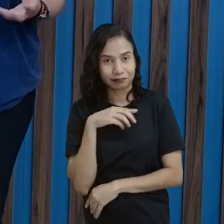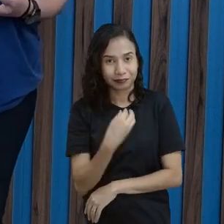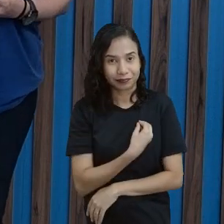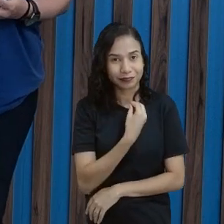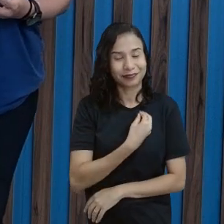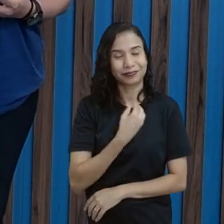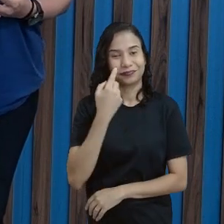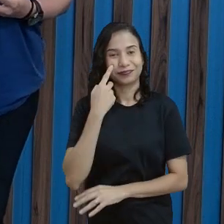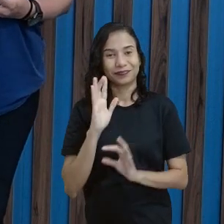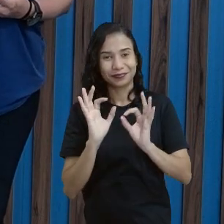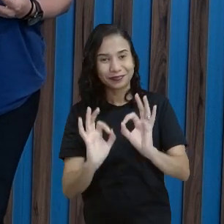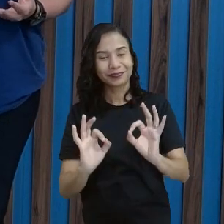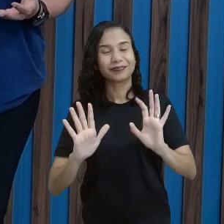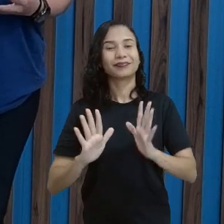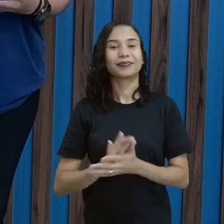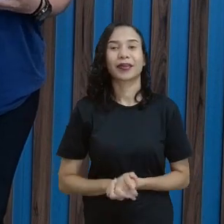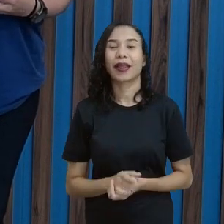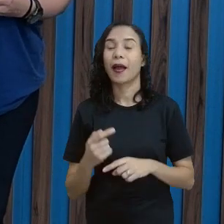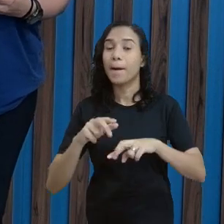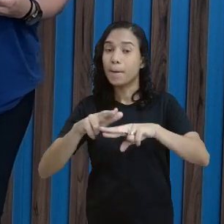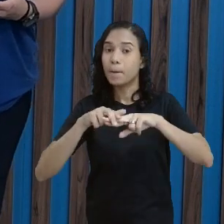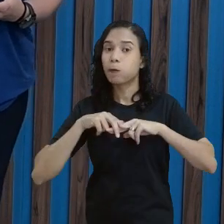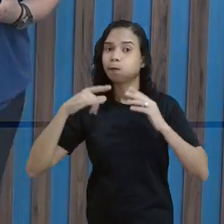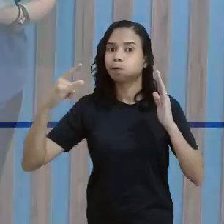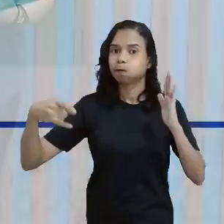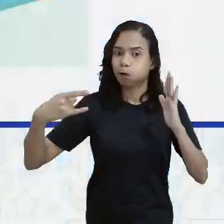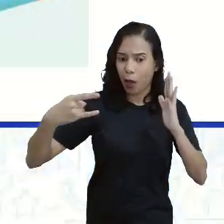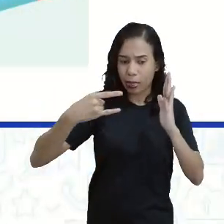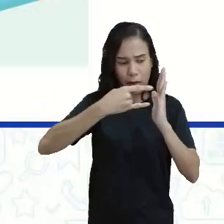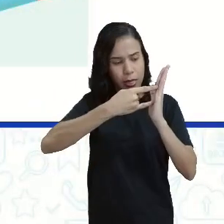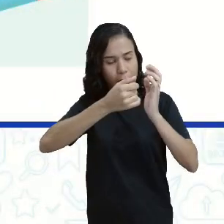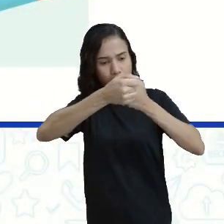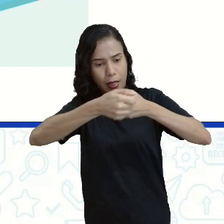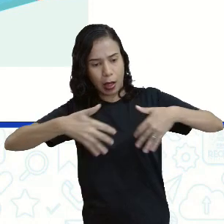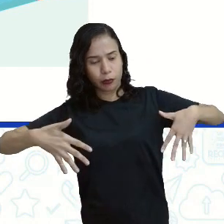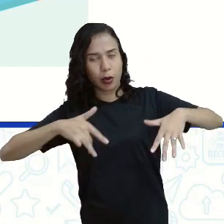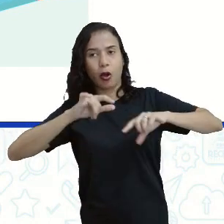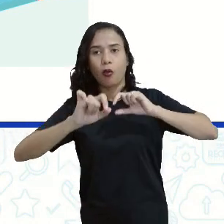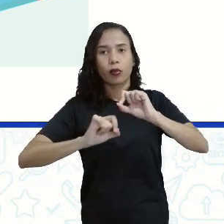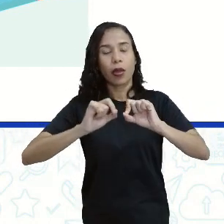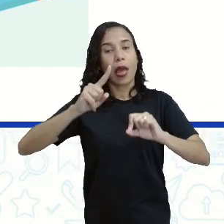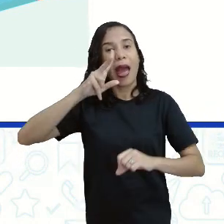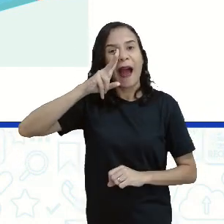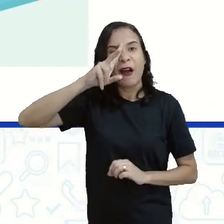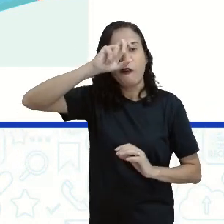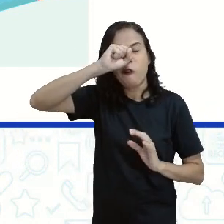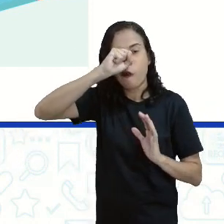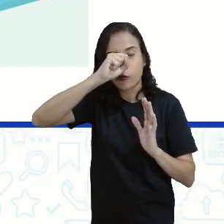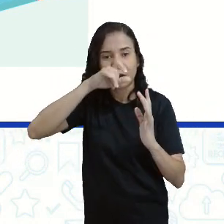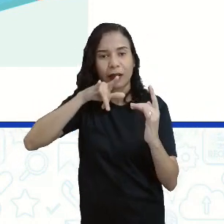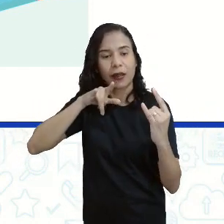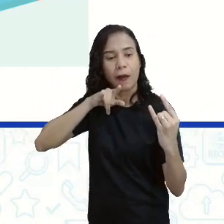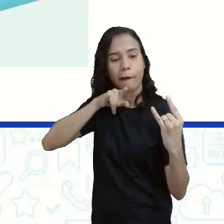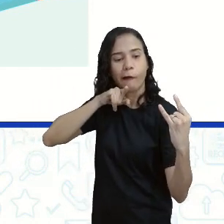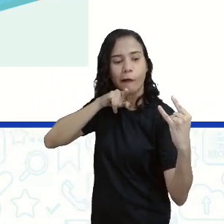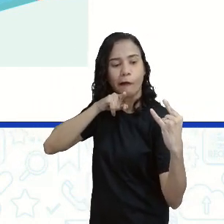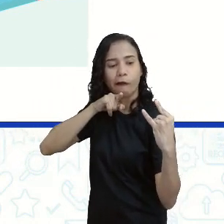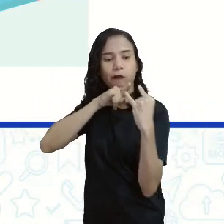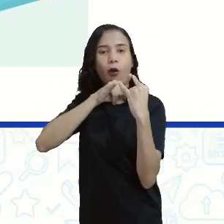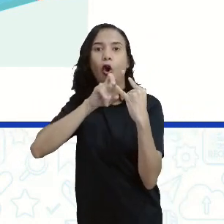pelos ímãs, tá certo, prof? Então, o magnetismo natural vai ser isso aí, ó, a força de atração